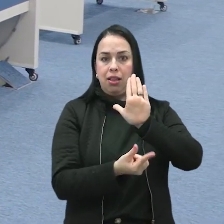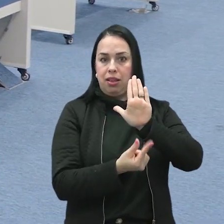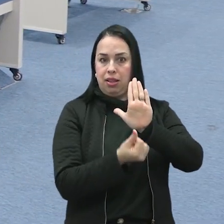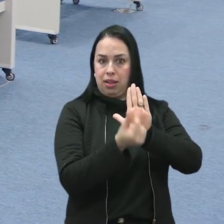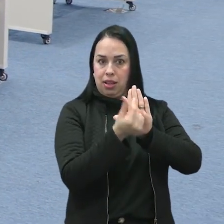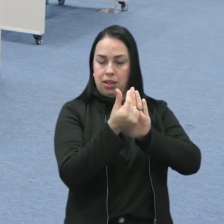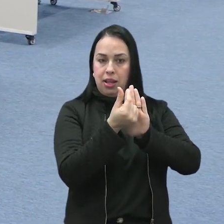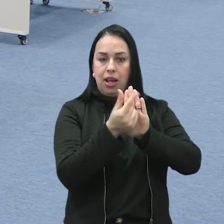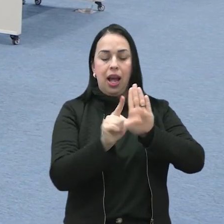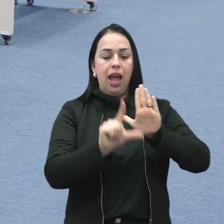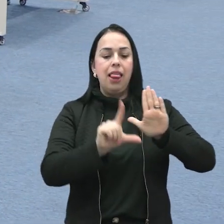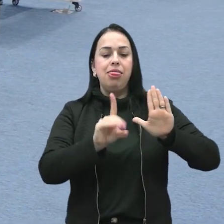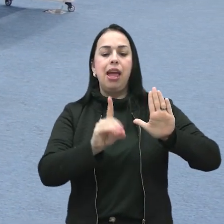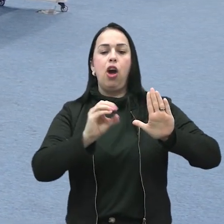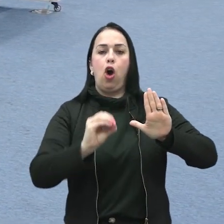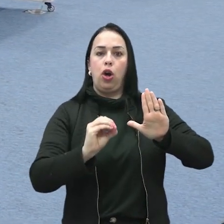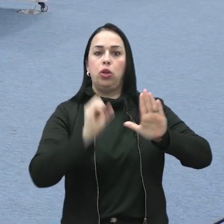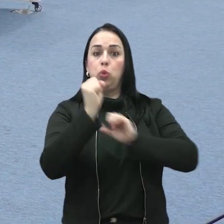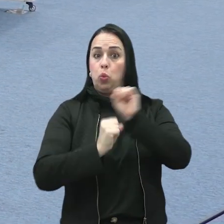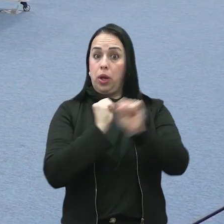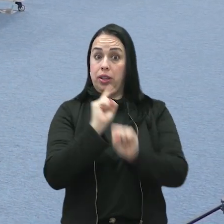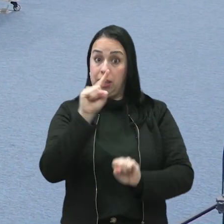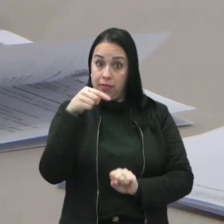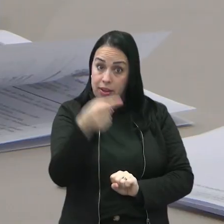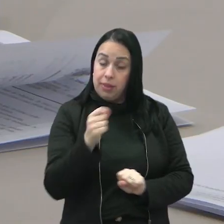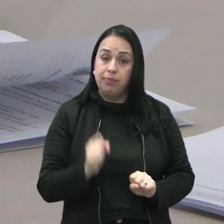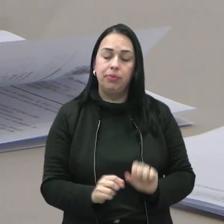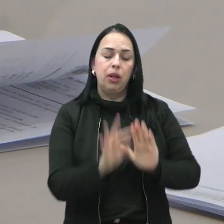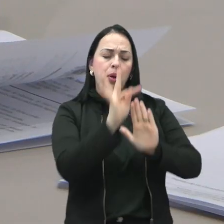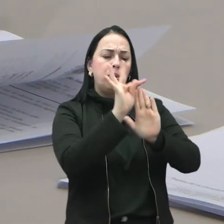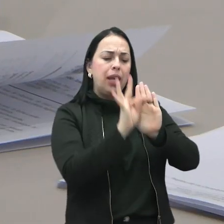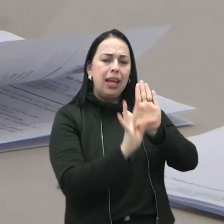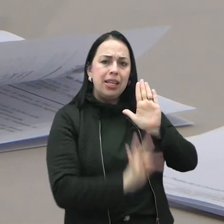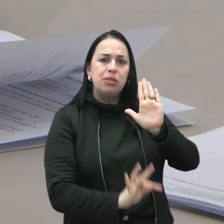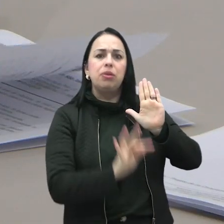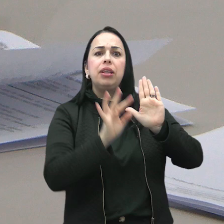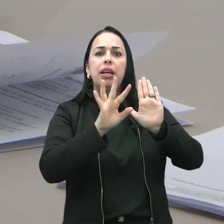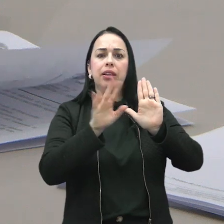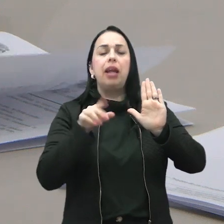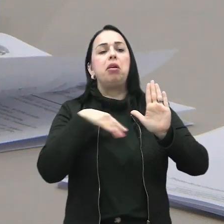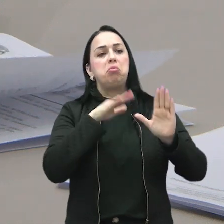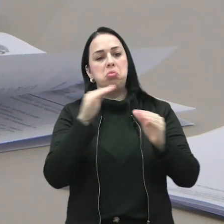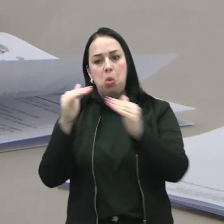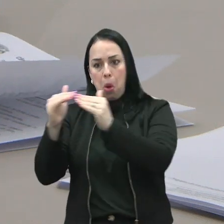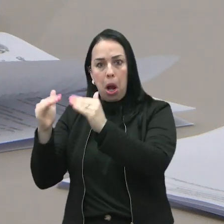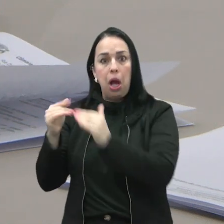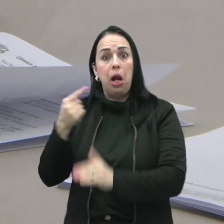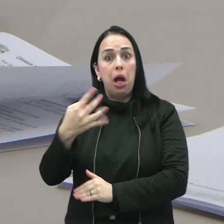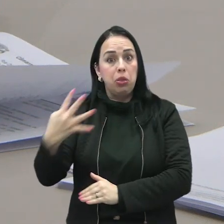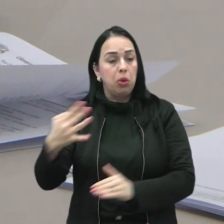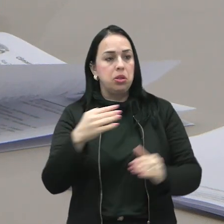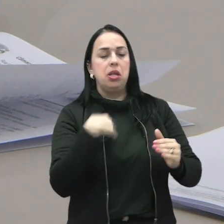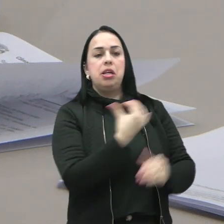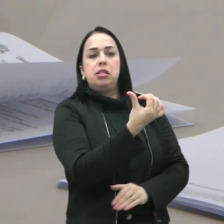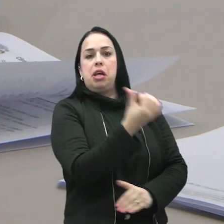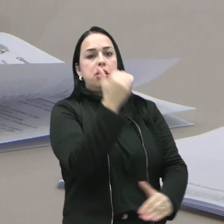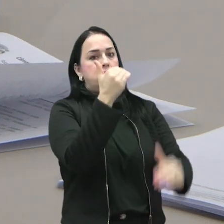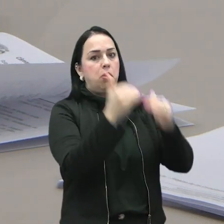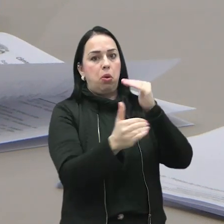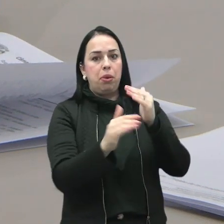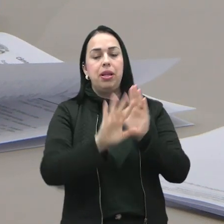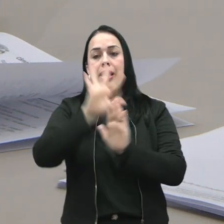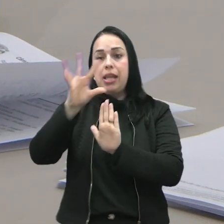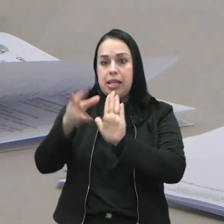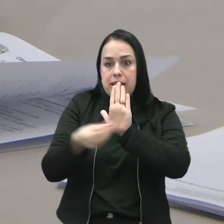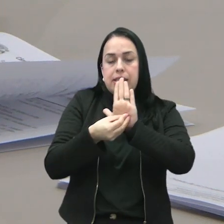Diretrizes Orçamentárias, a LDO de 2026. O texto recebeu 14 votos favoráveis, 6 contrários e